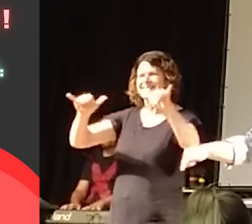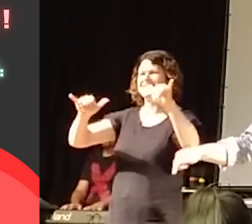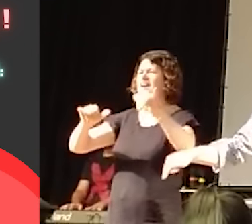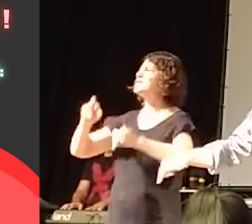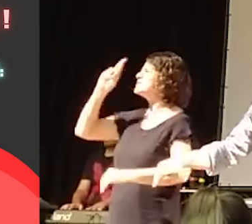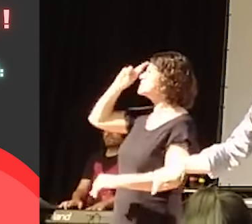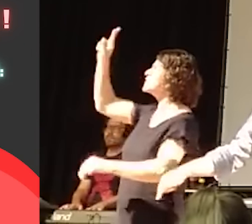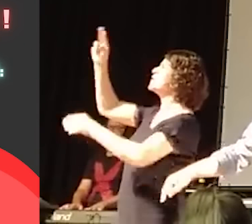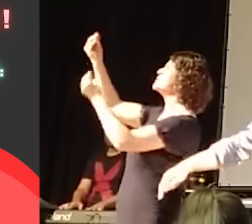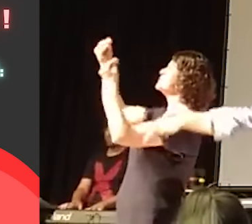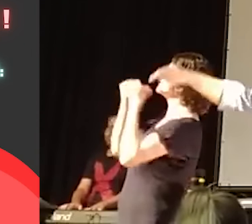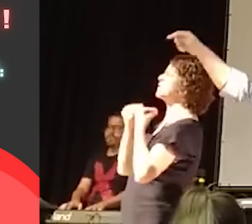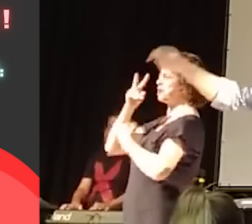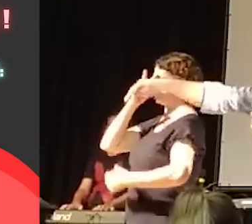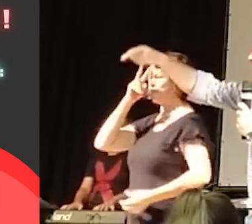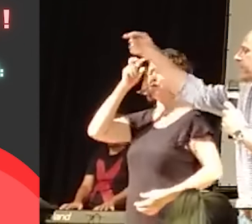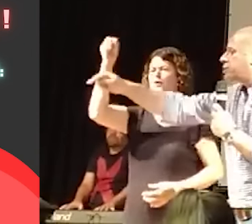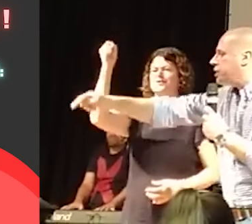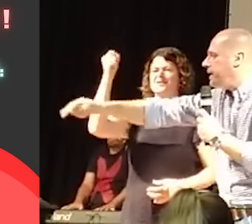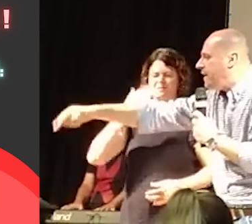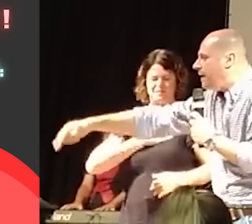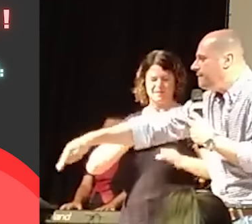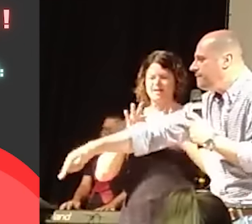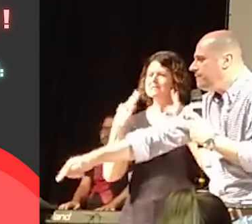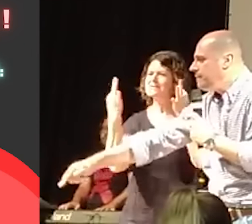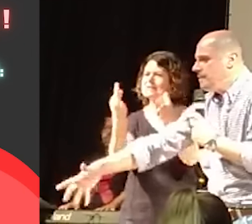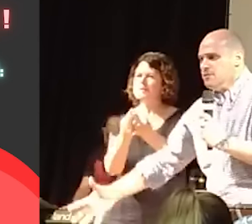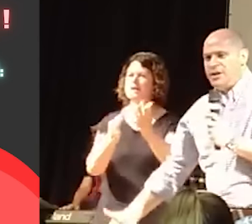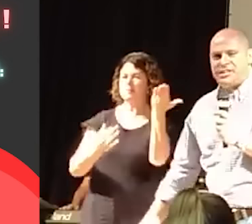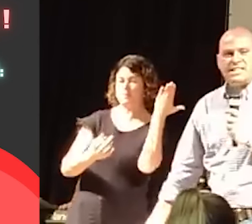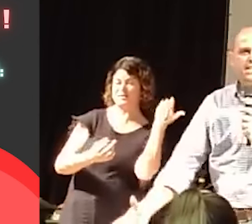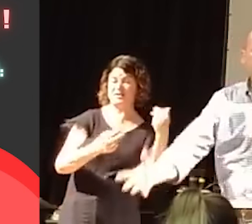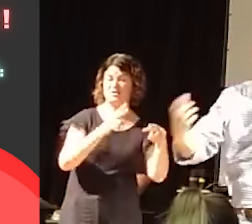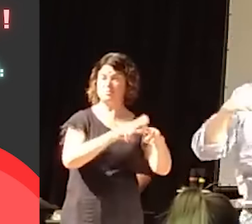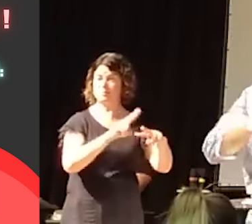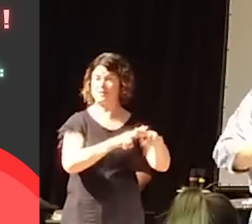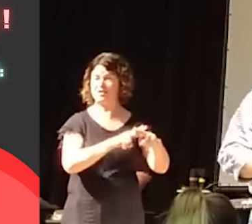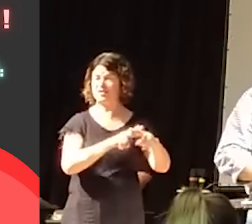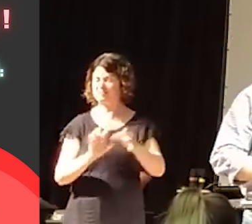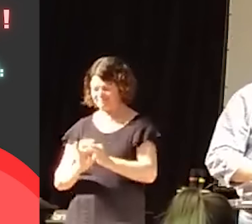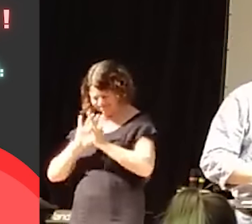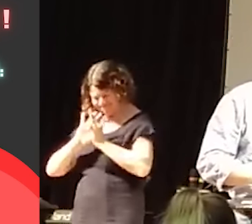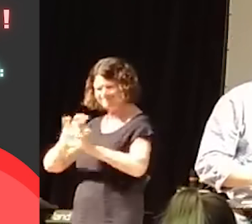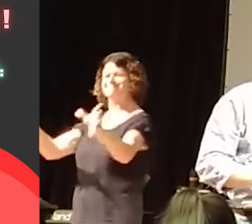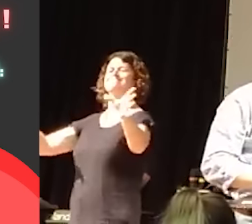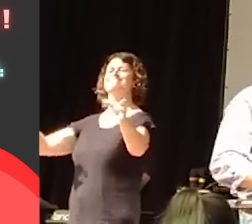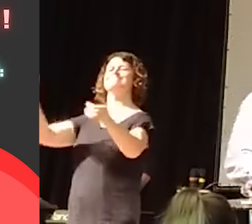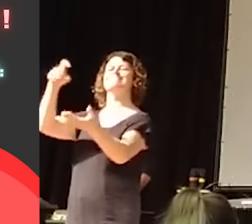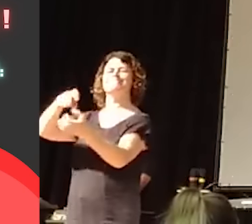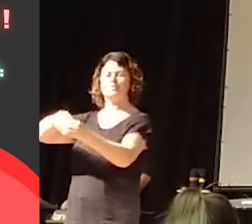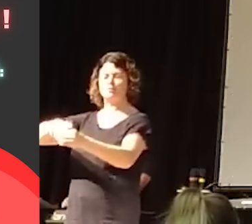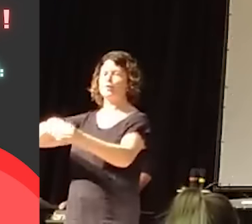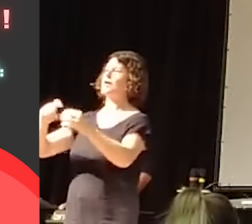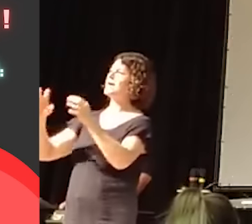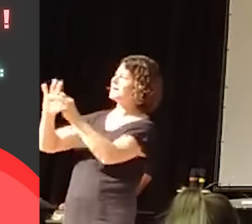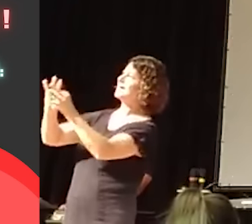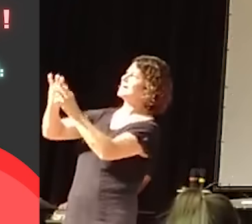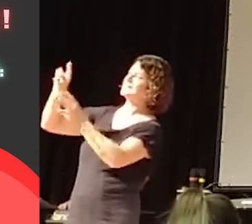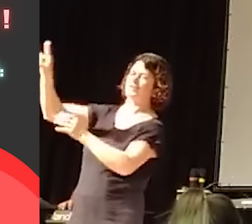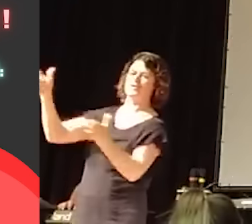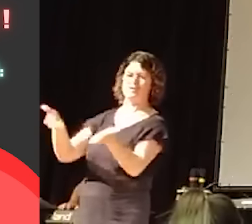deu forças e a minha família cativa foi trazida de volta eu quero